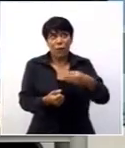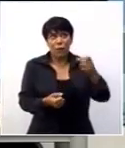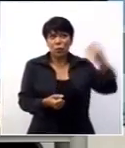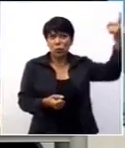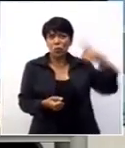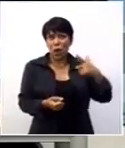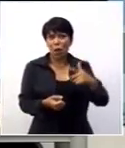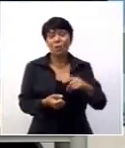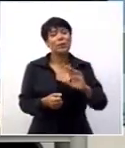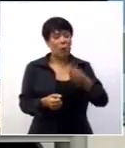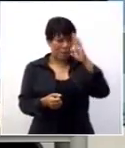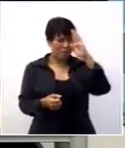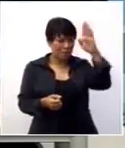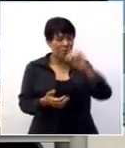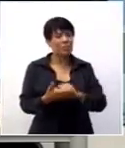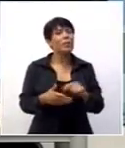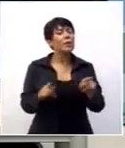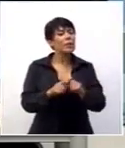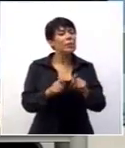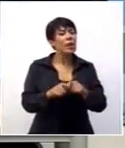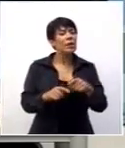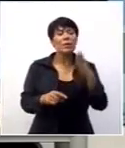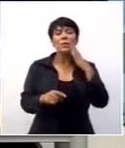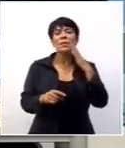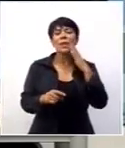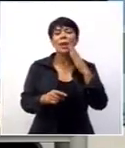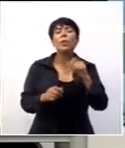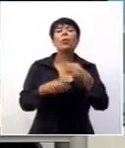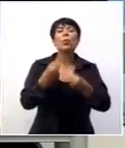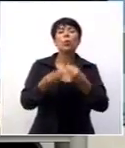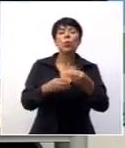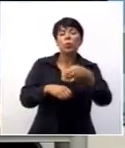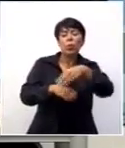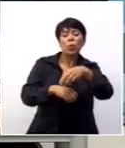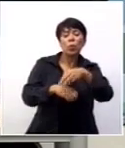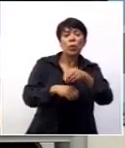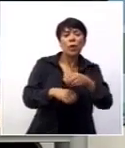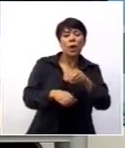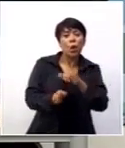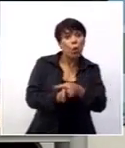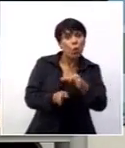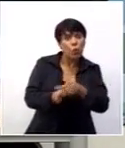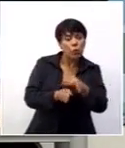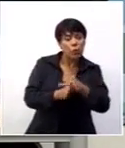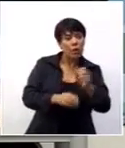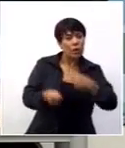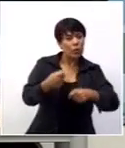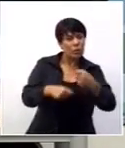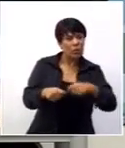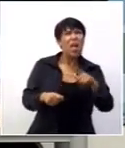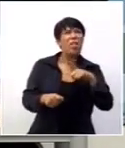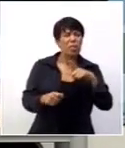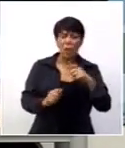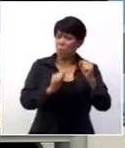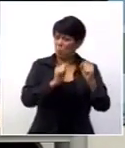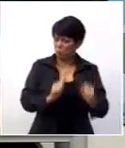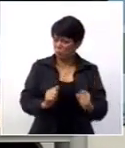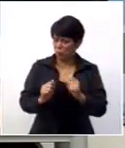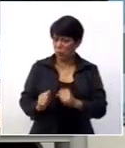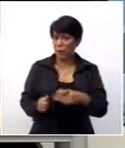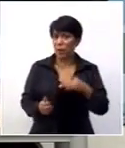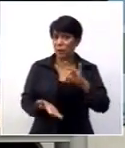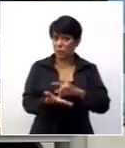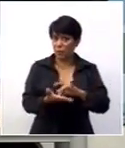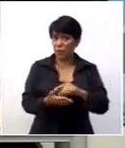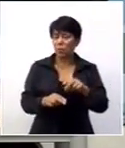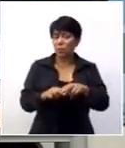vai definir os direcionamentos da economia. Ele é um cara que tem muito poder, por isso ele está no topo dessa pirâmide, tá? E,